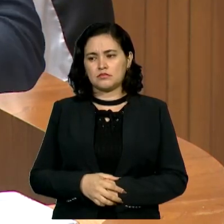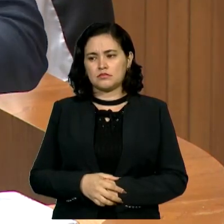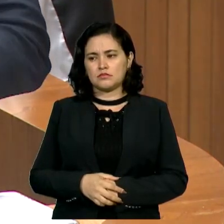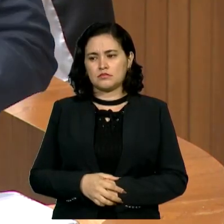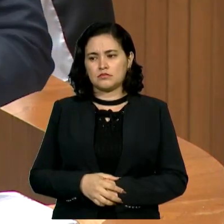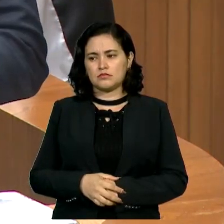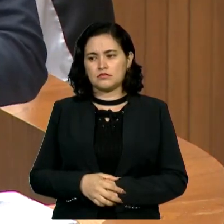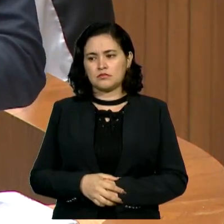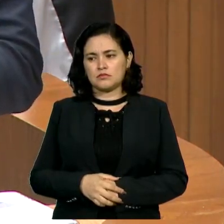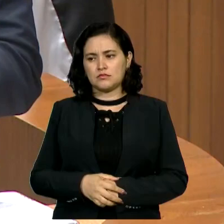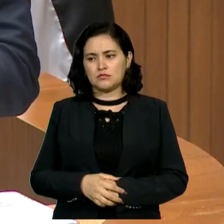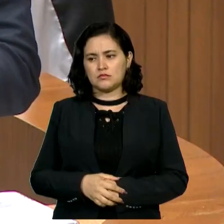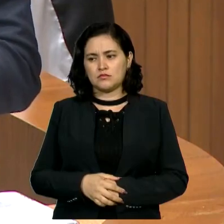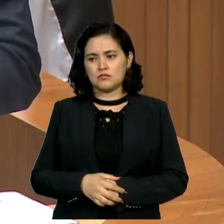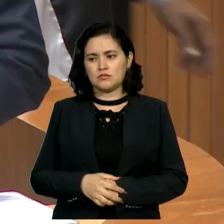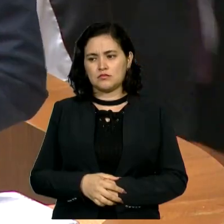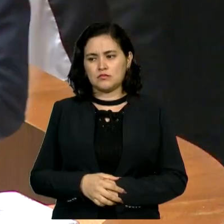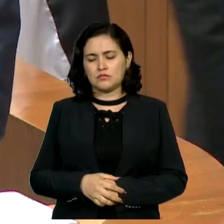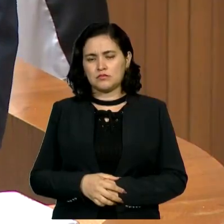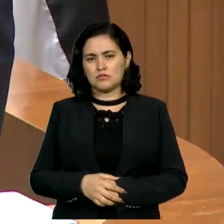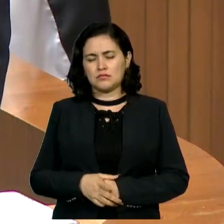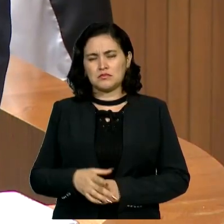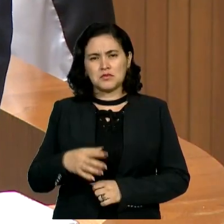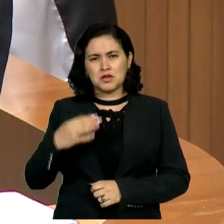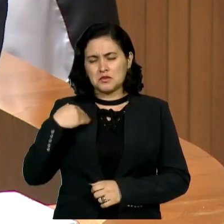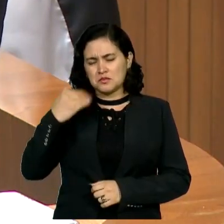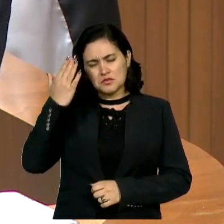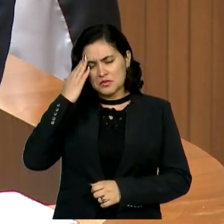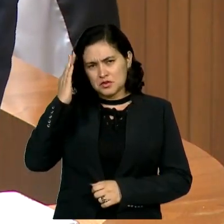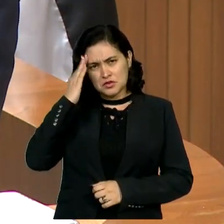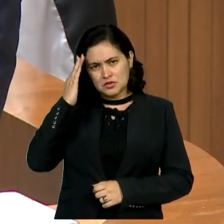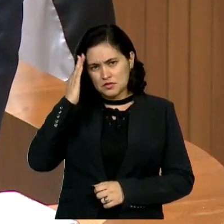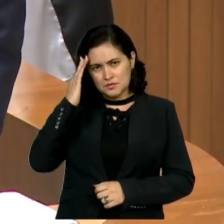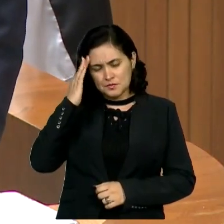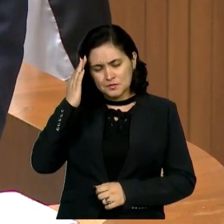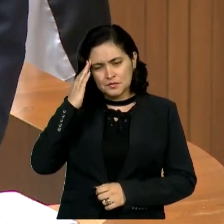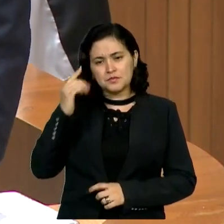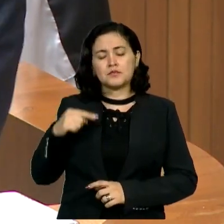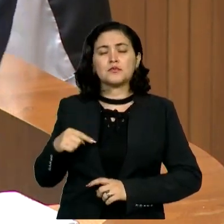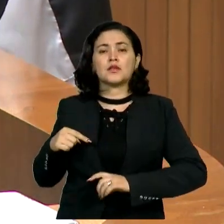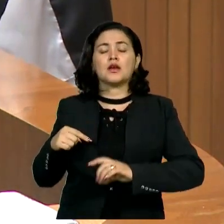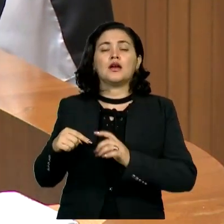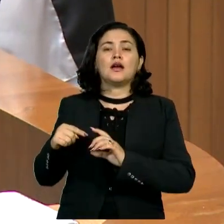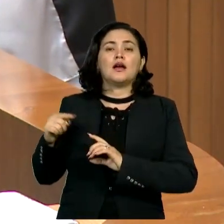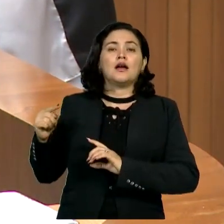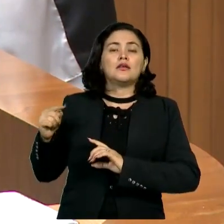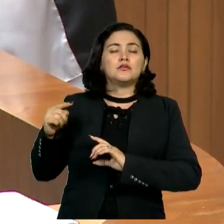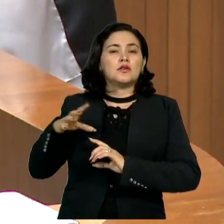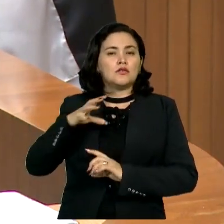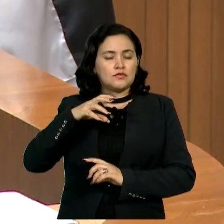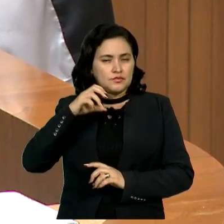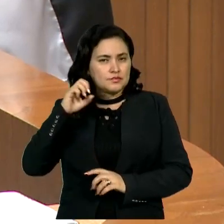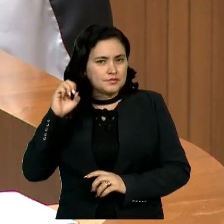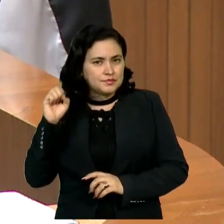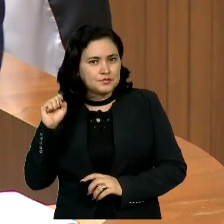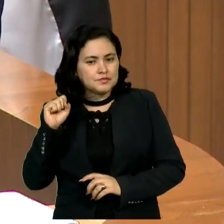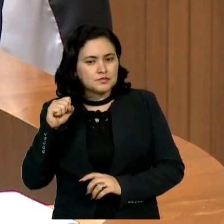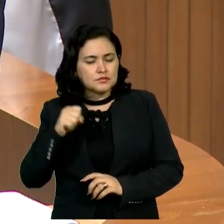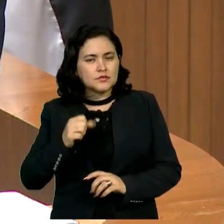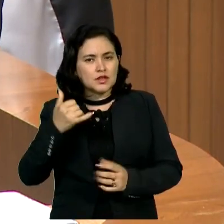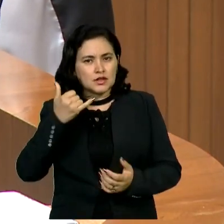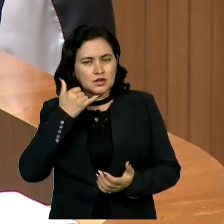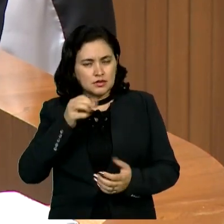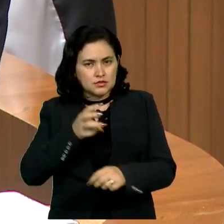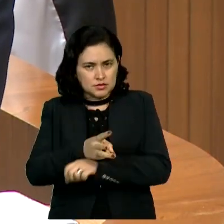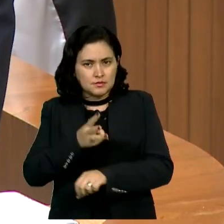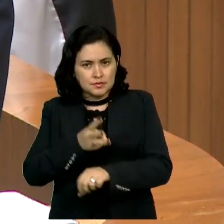Ó, esse áudio aqui que eu alterei para preservar a voz da servidora, obviamente, chegou à minha pessoa dizendo o